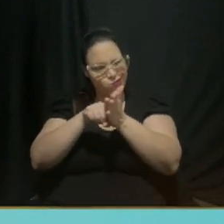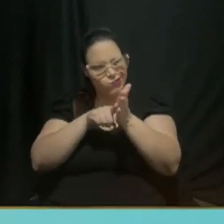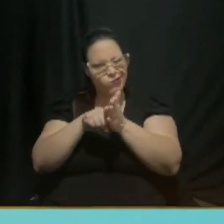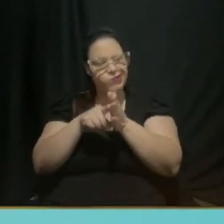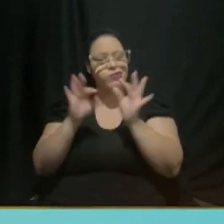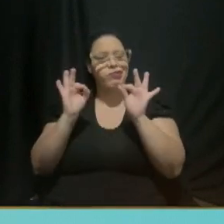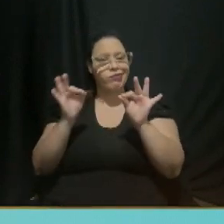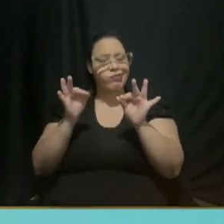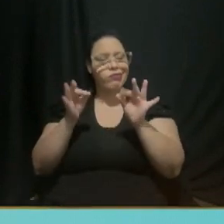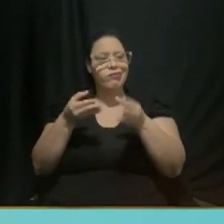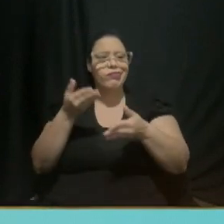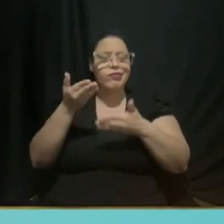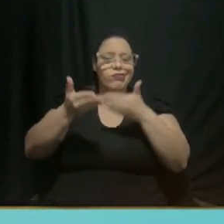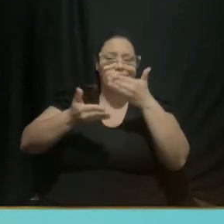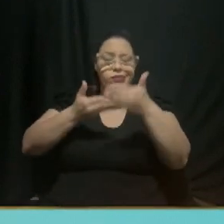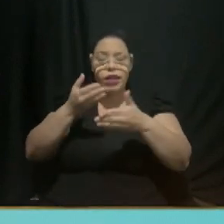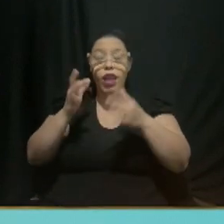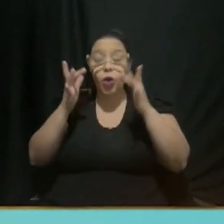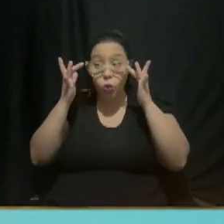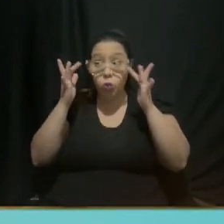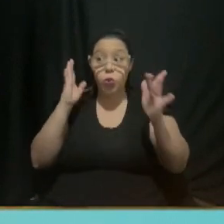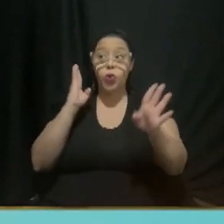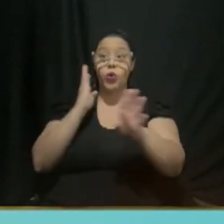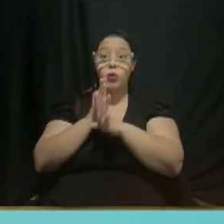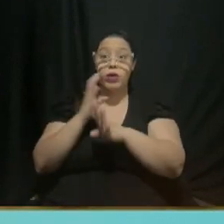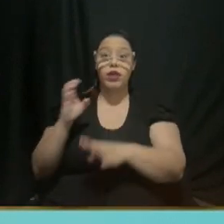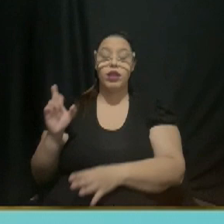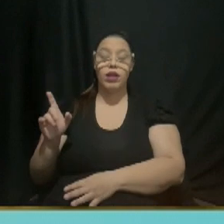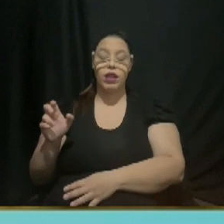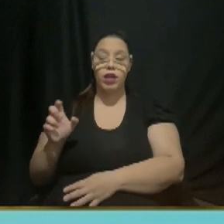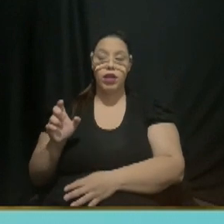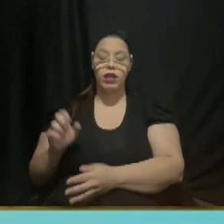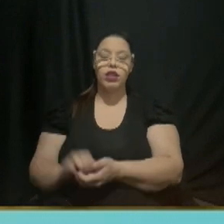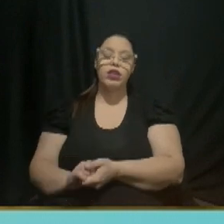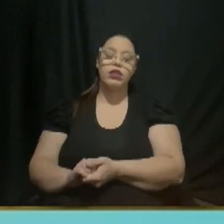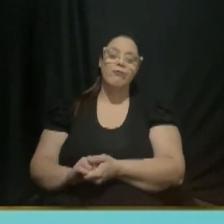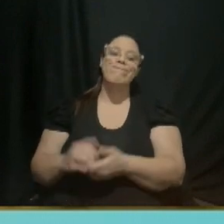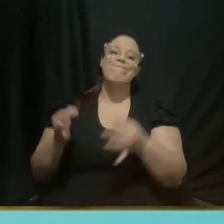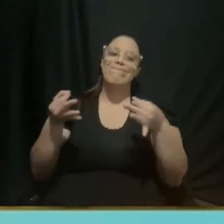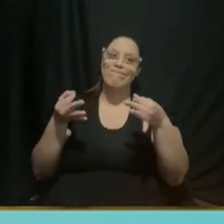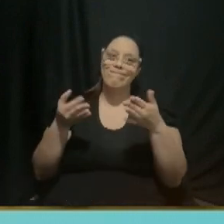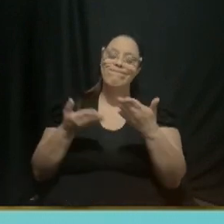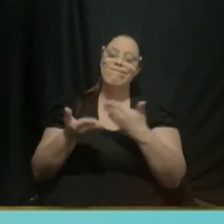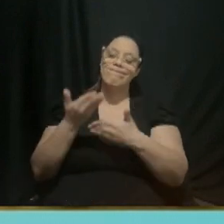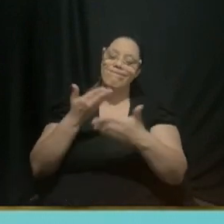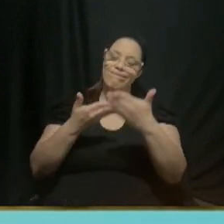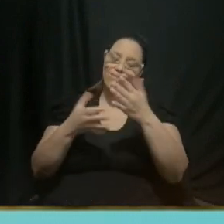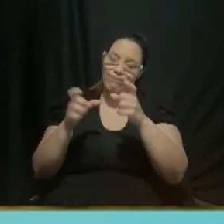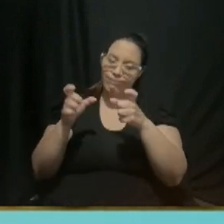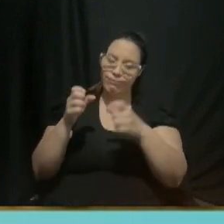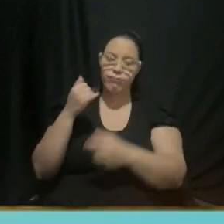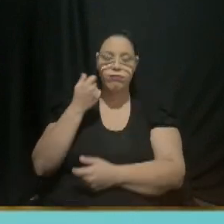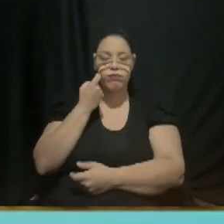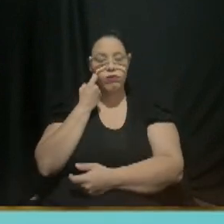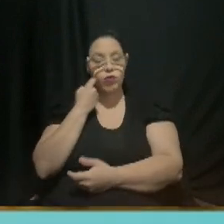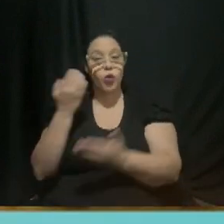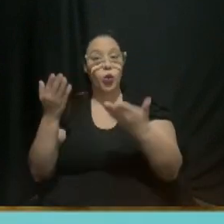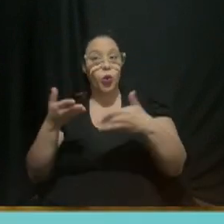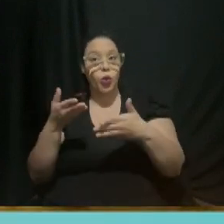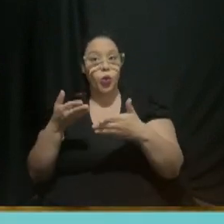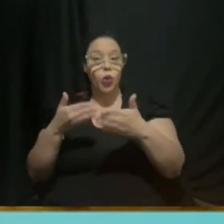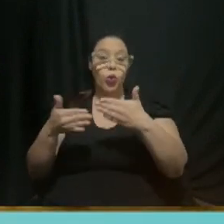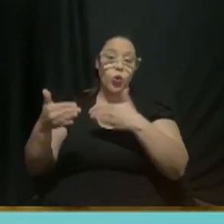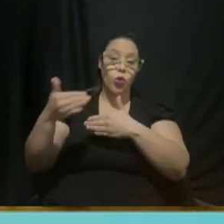dessa descoberta para a ciência e, para isso, garantir a preservação da espécie, que hoje é popularmente utilizada